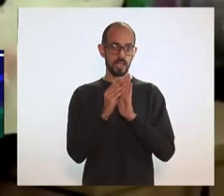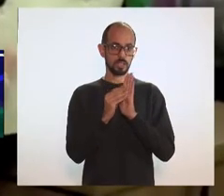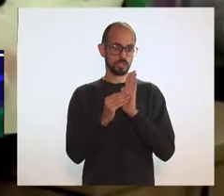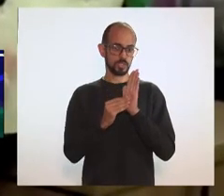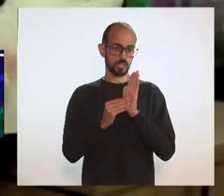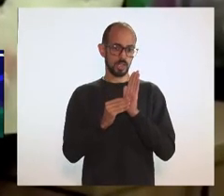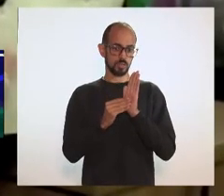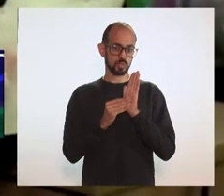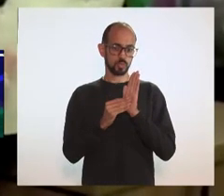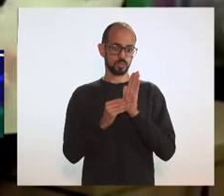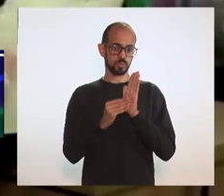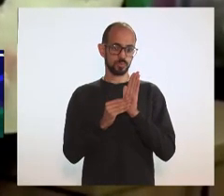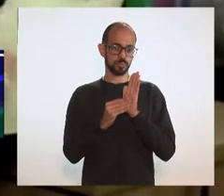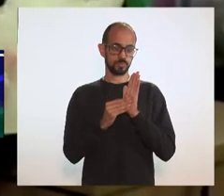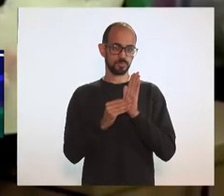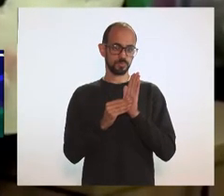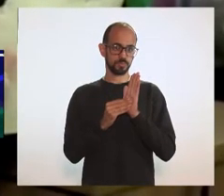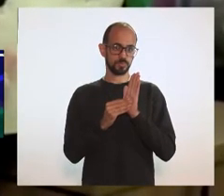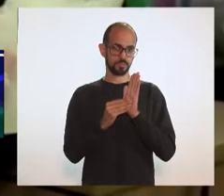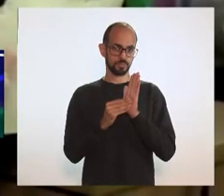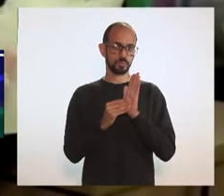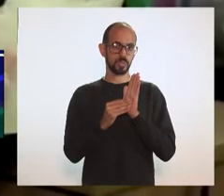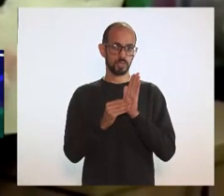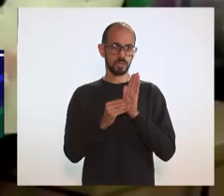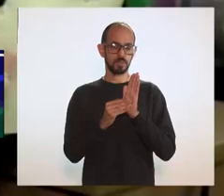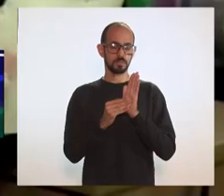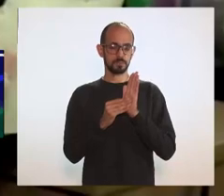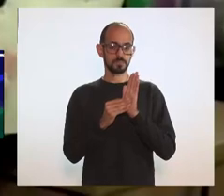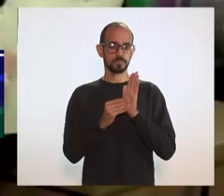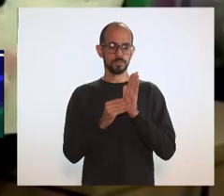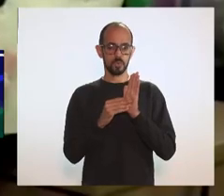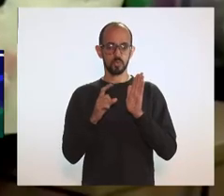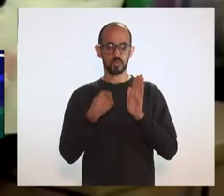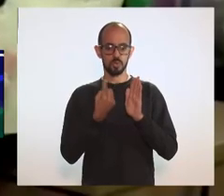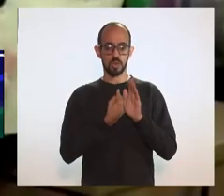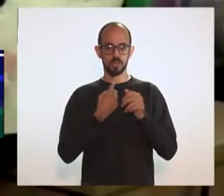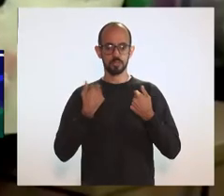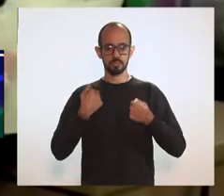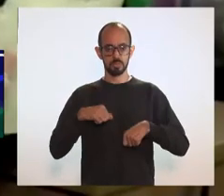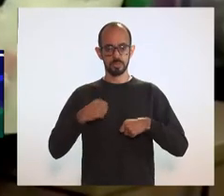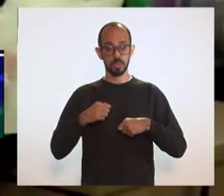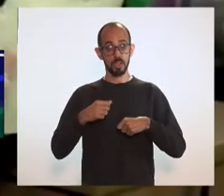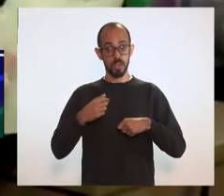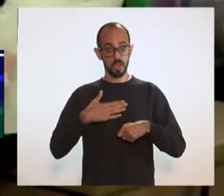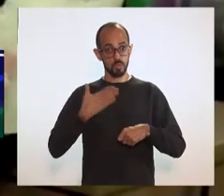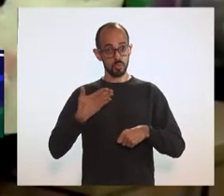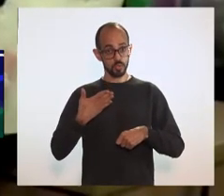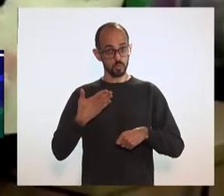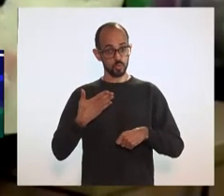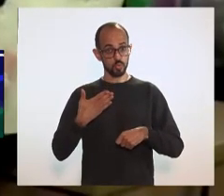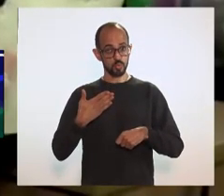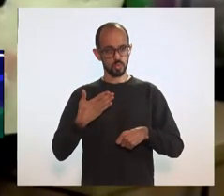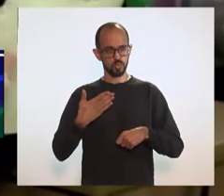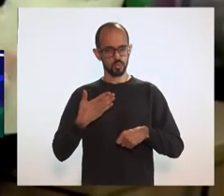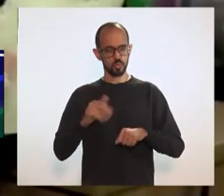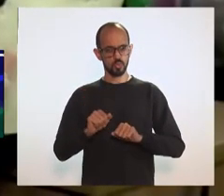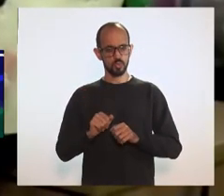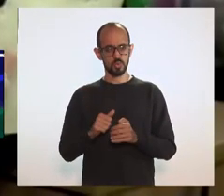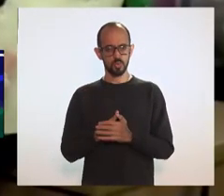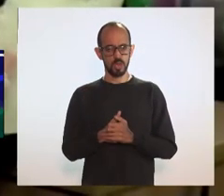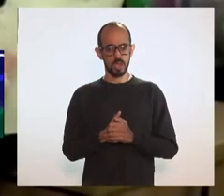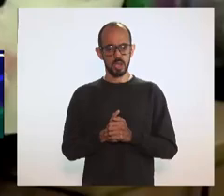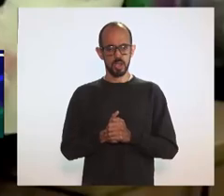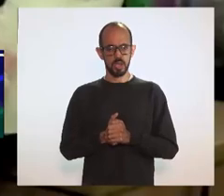fora a subnotificação. Então, esses números me assustaram bastante,